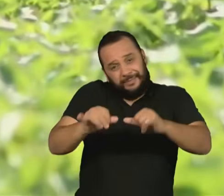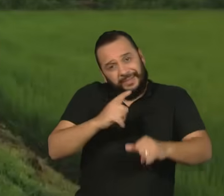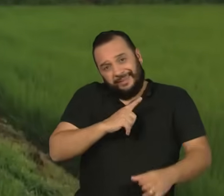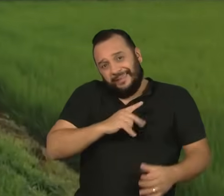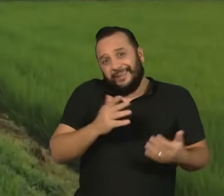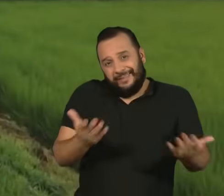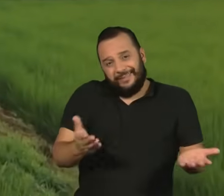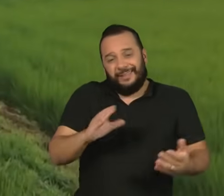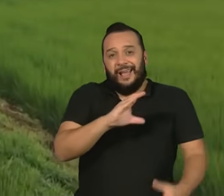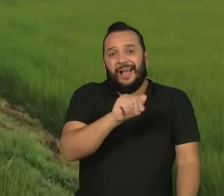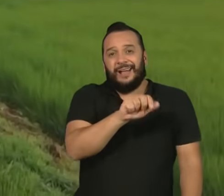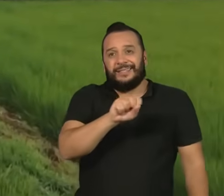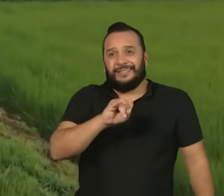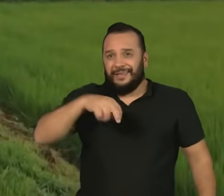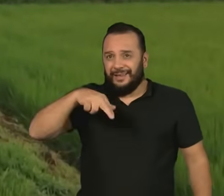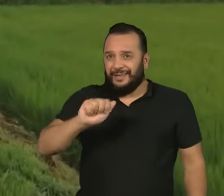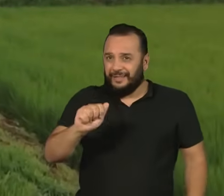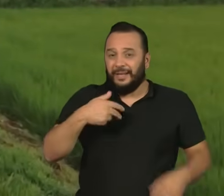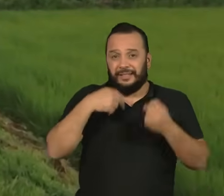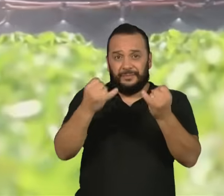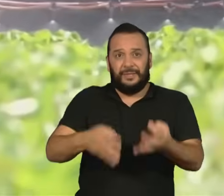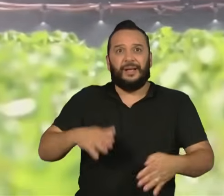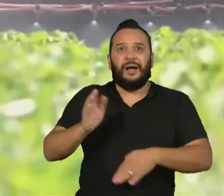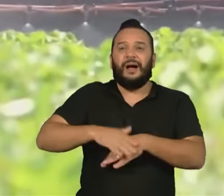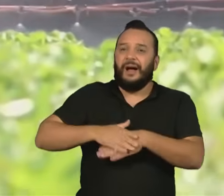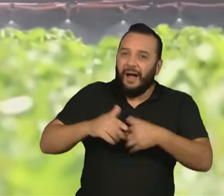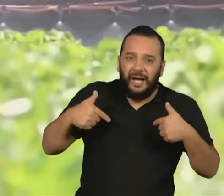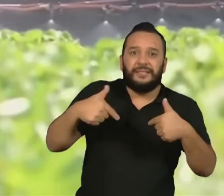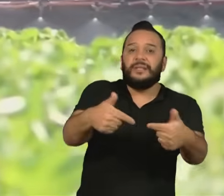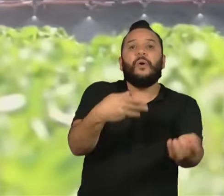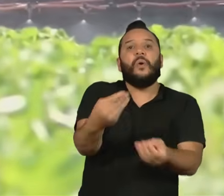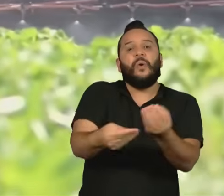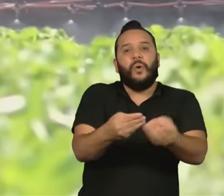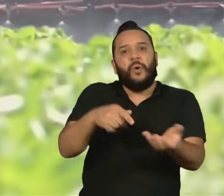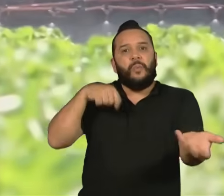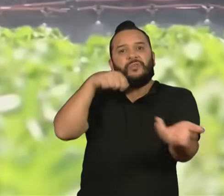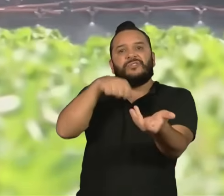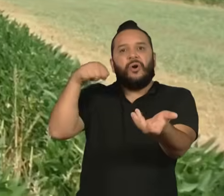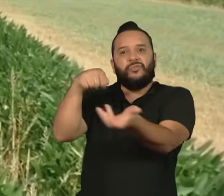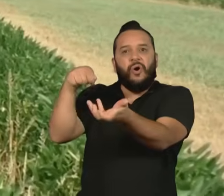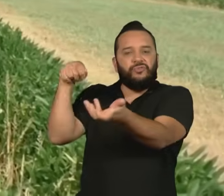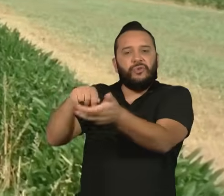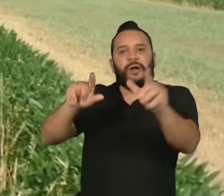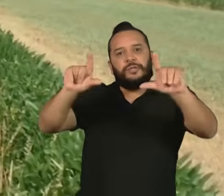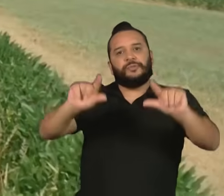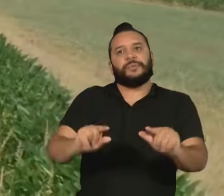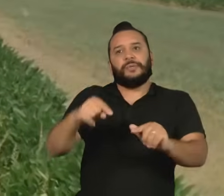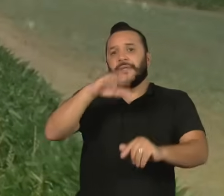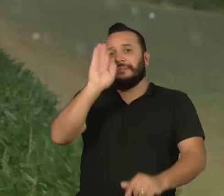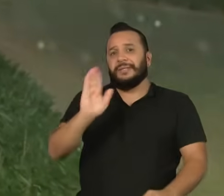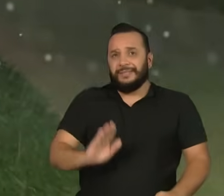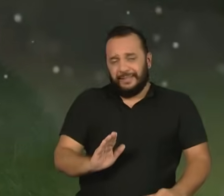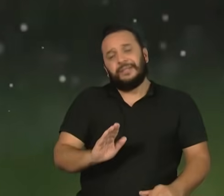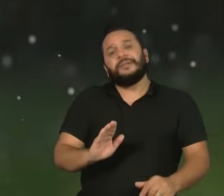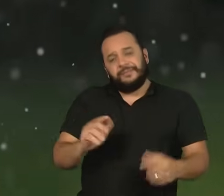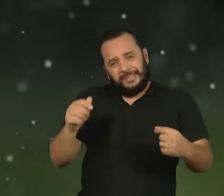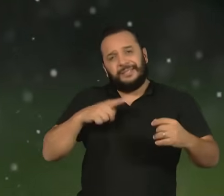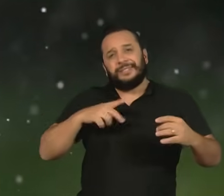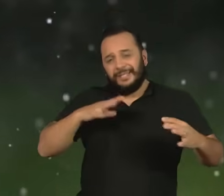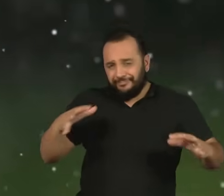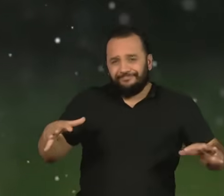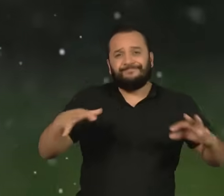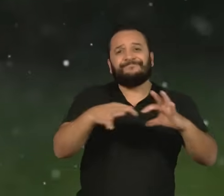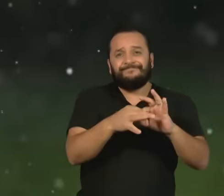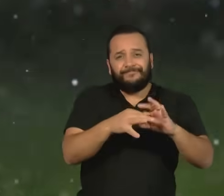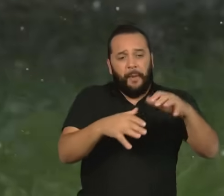Para Cassiana Montanher, as medidas necessárias para reduzir o uso de agrotóxicos no Brasil devem integrar